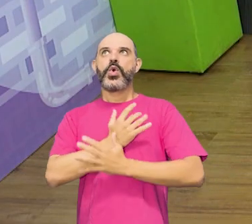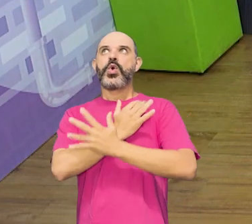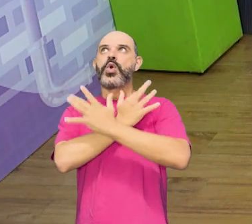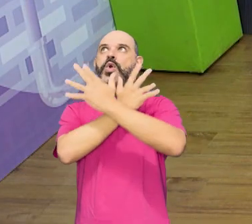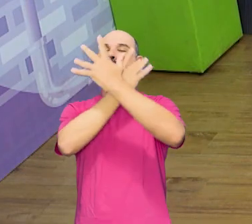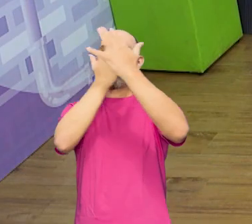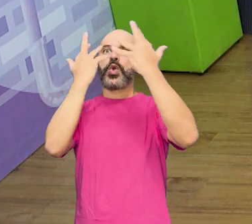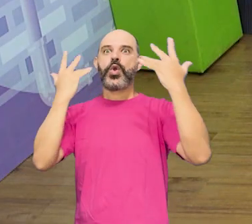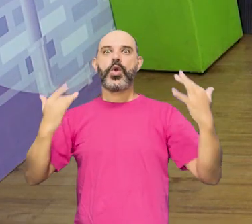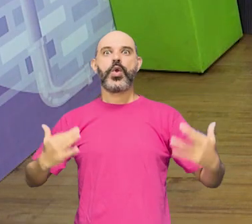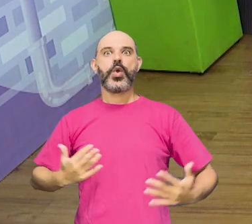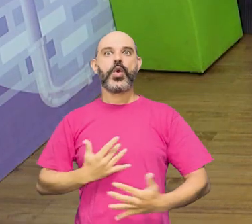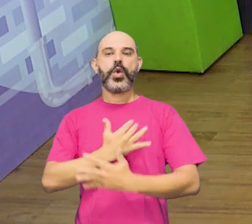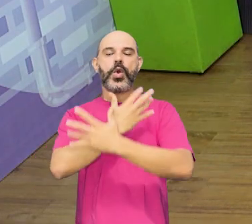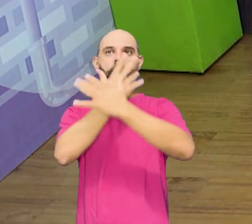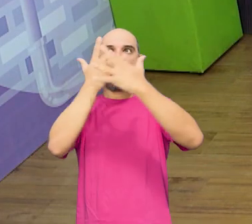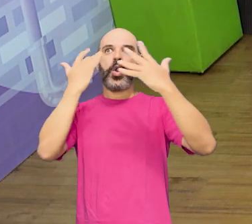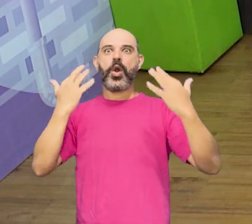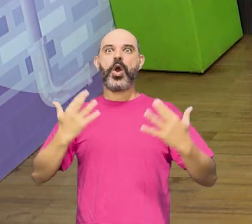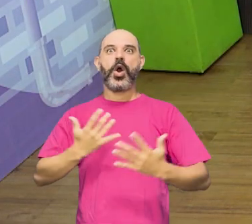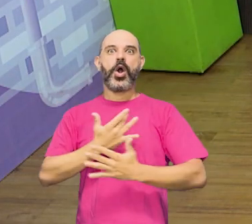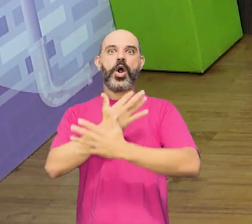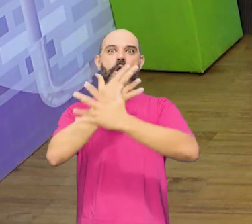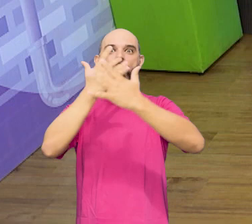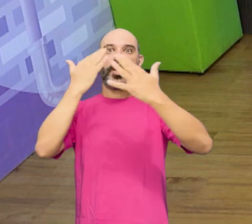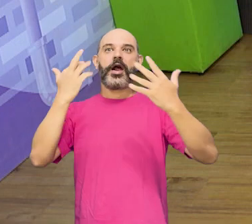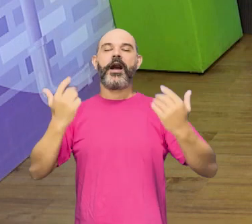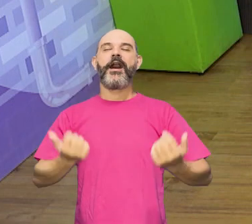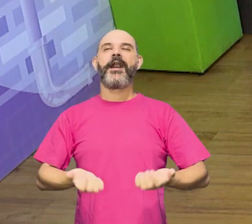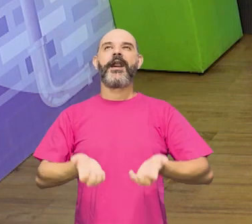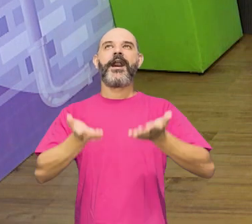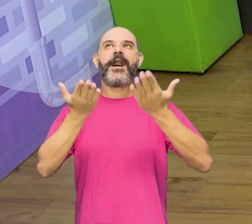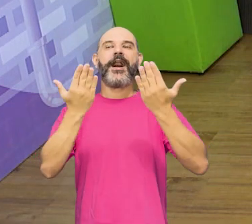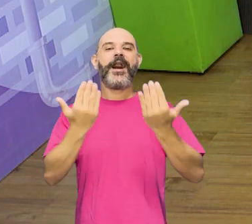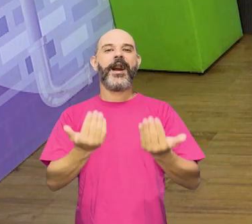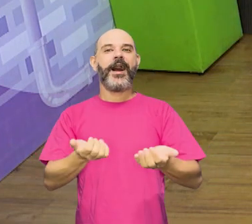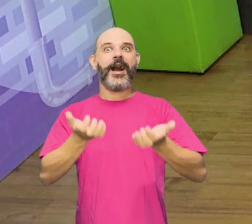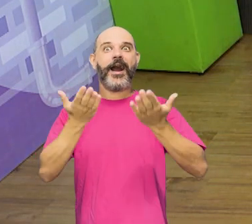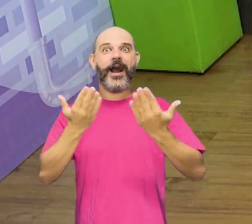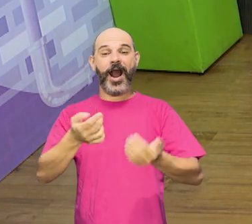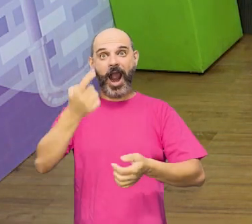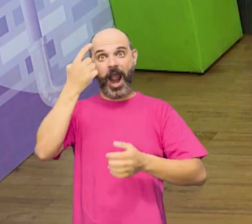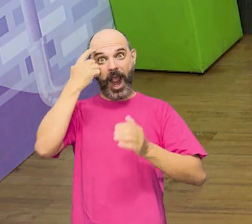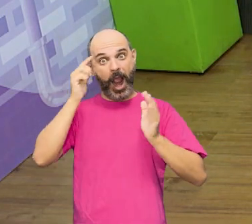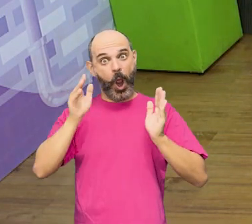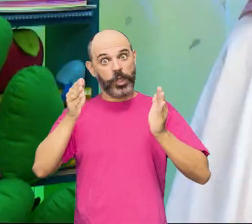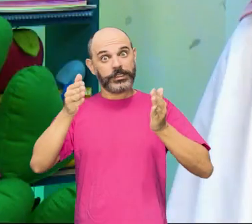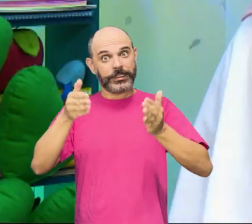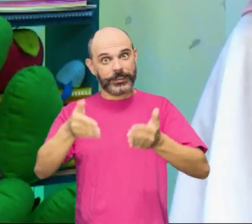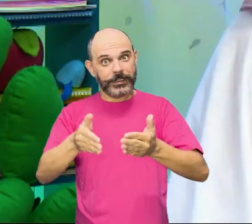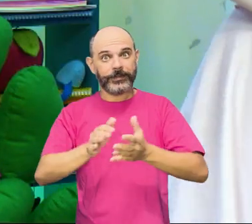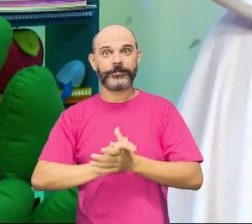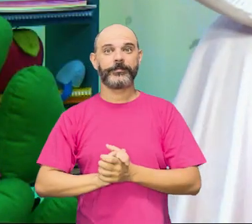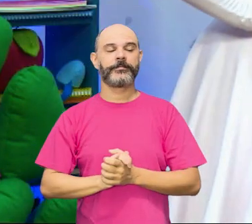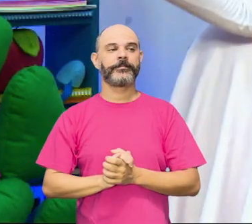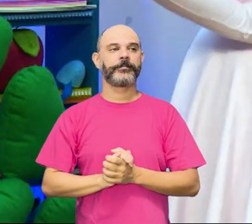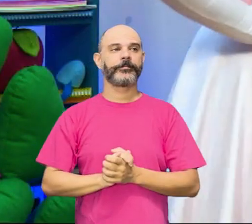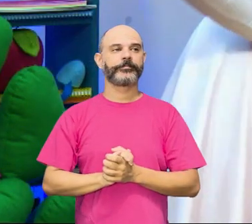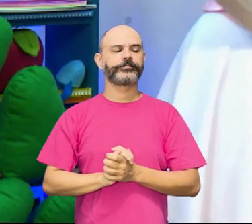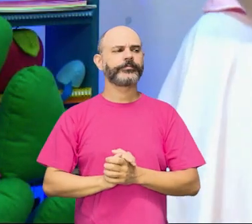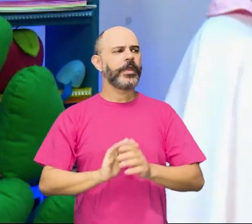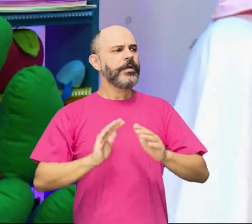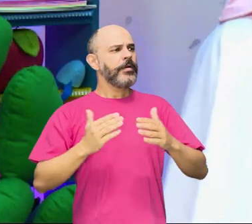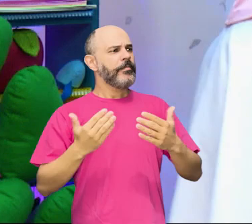E essa magia nos leva ao mundo de leveza e de concentração.